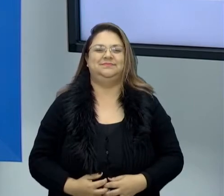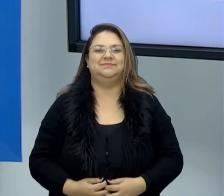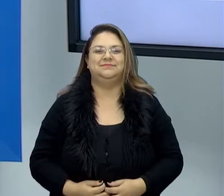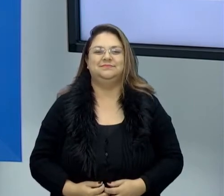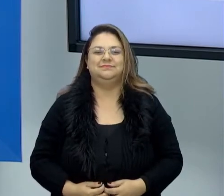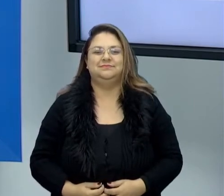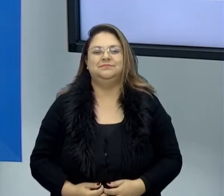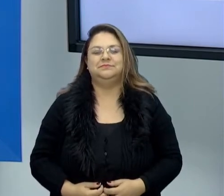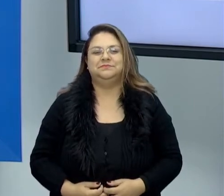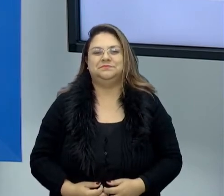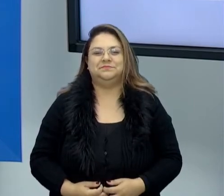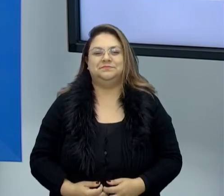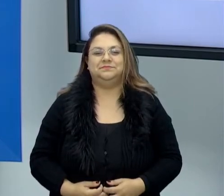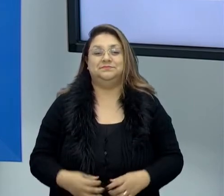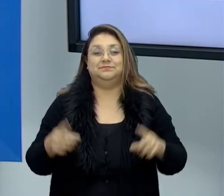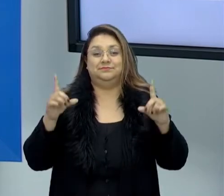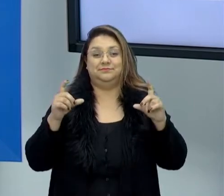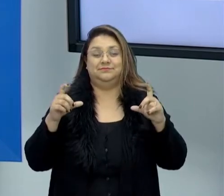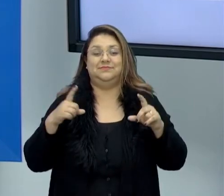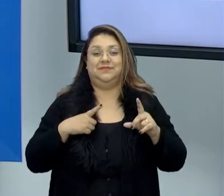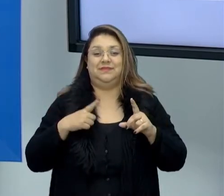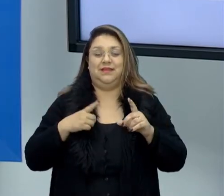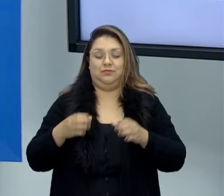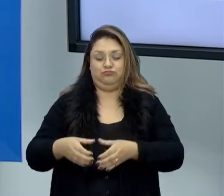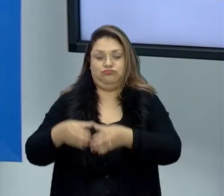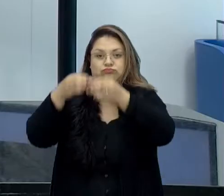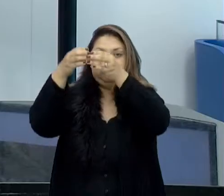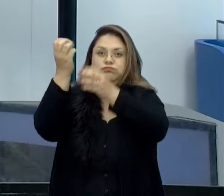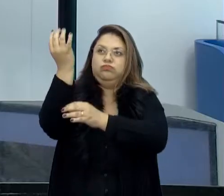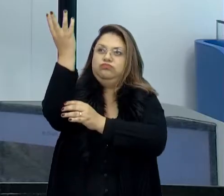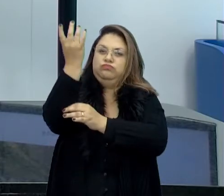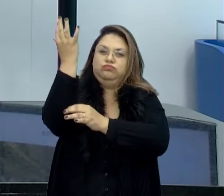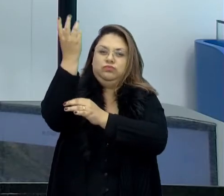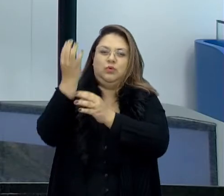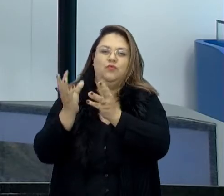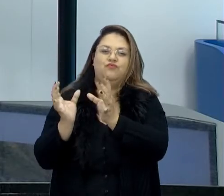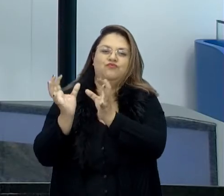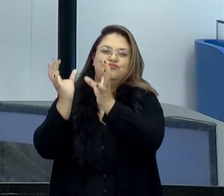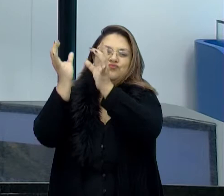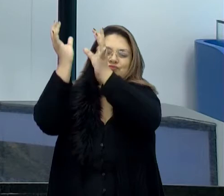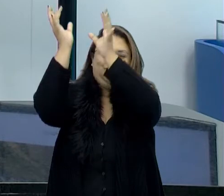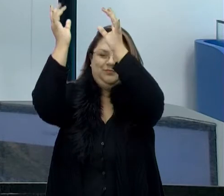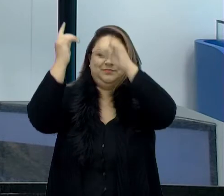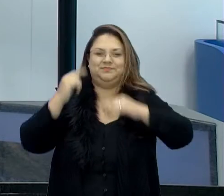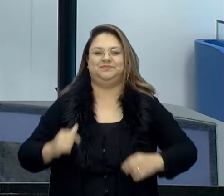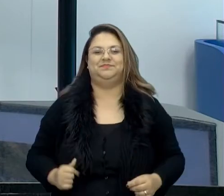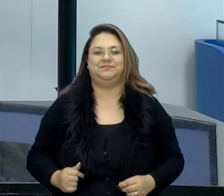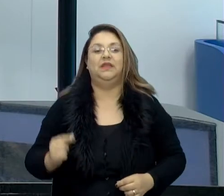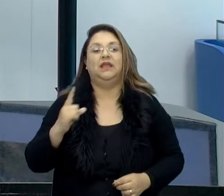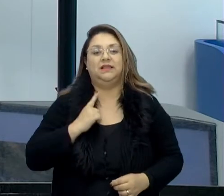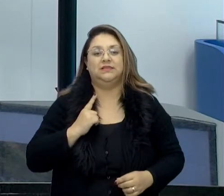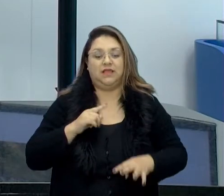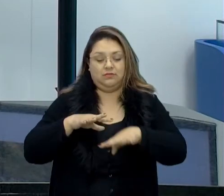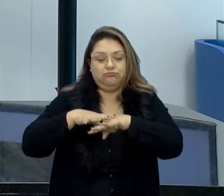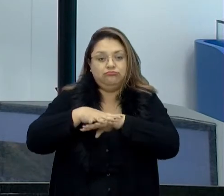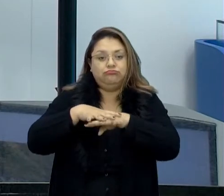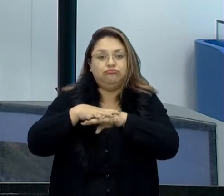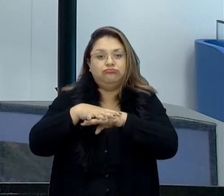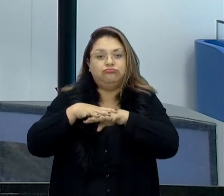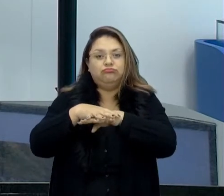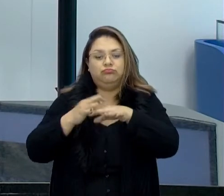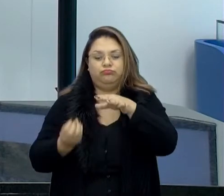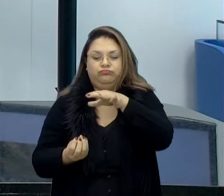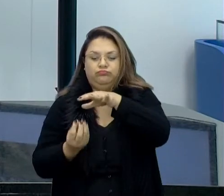na figura que ela tem ali uma chaminé. Nessas chaminés tem poderosos filtros, né, que não deixam